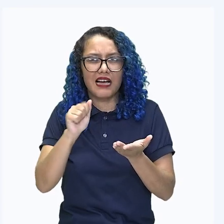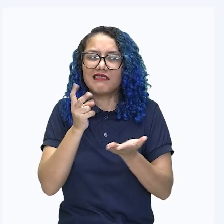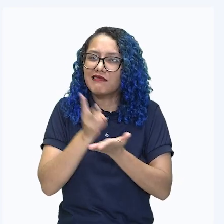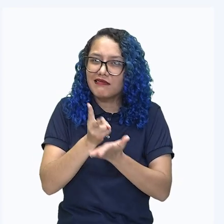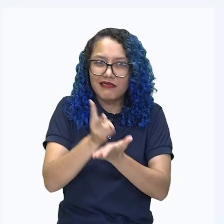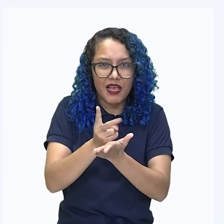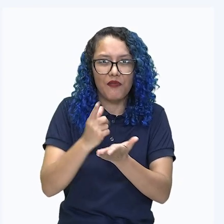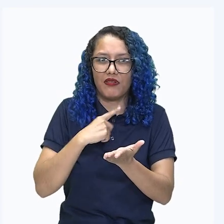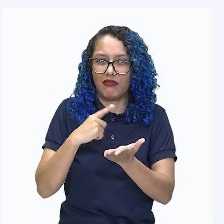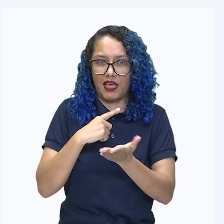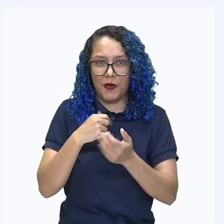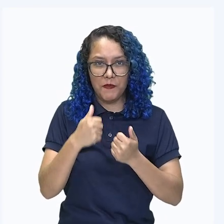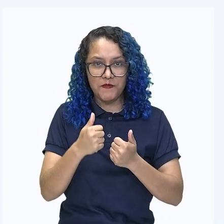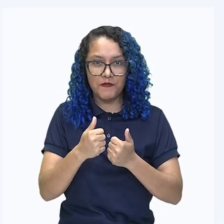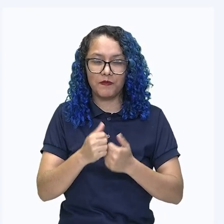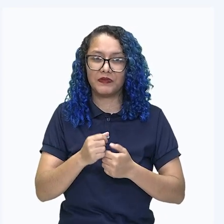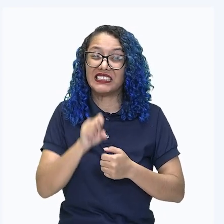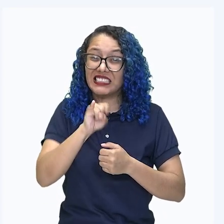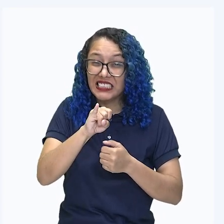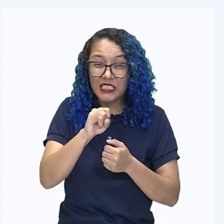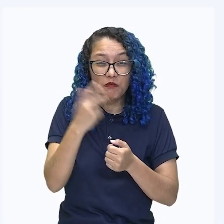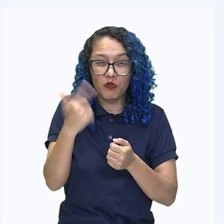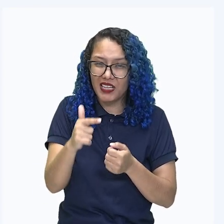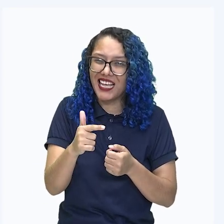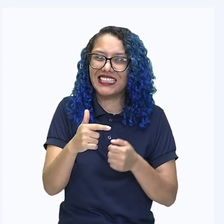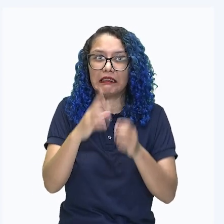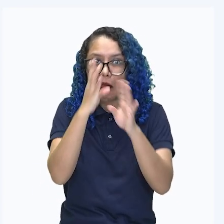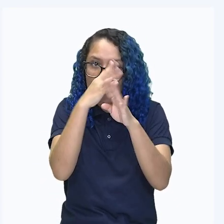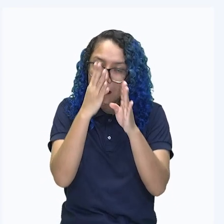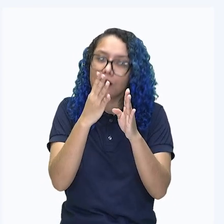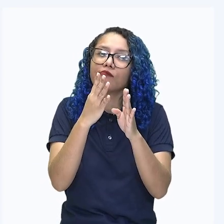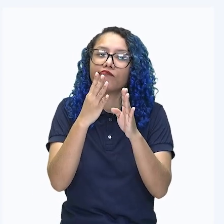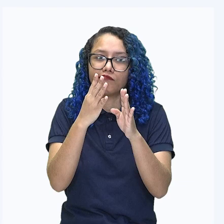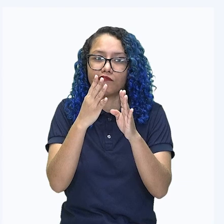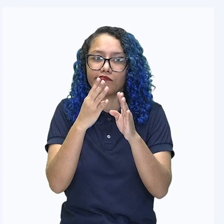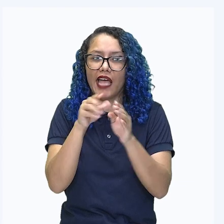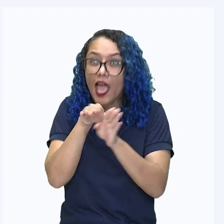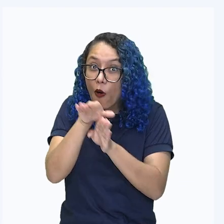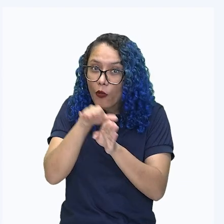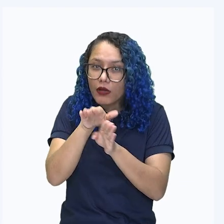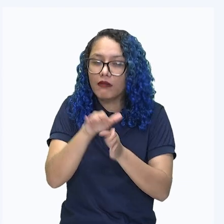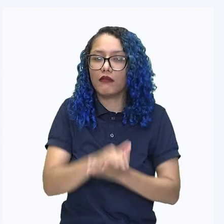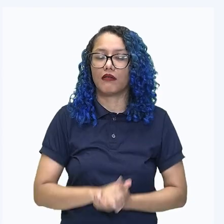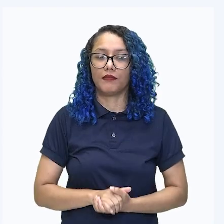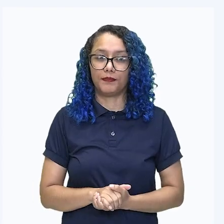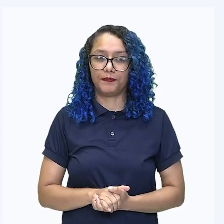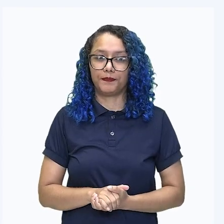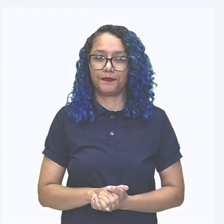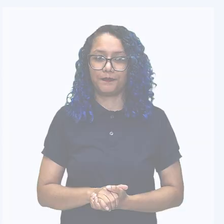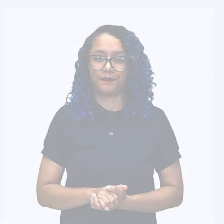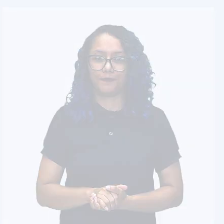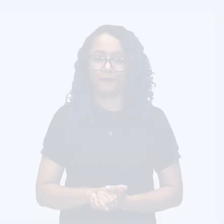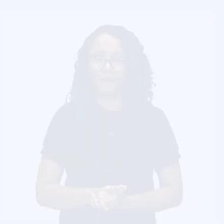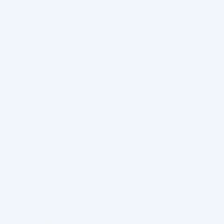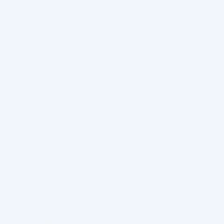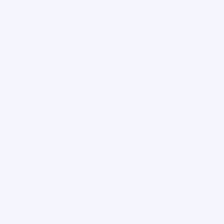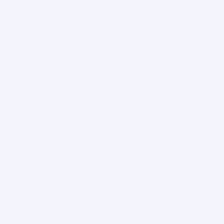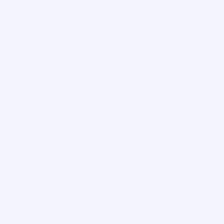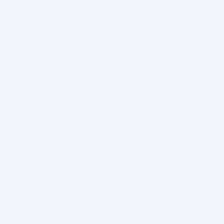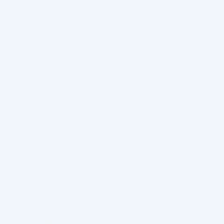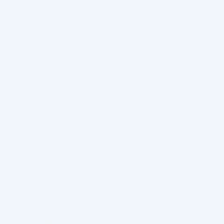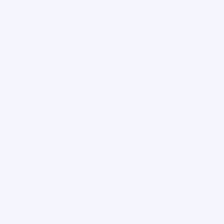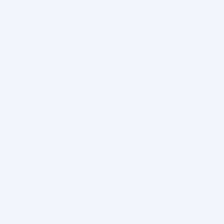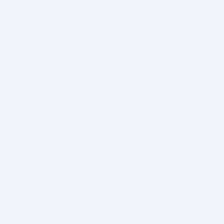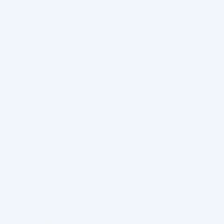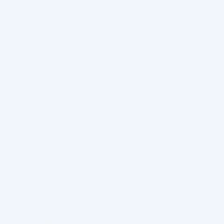documento em mãos. Sem ele, vocês vão ficar perdidos, porque ele é um documento direcionador. E lá consta as aulas do dia, consta